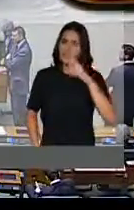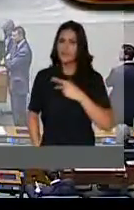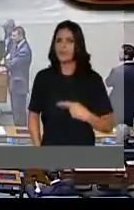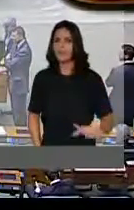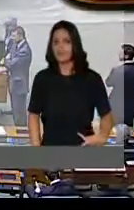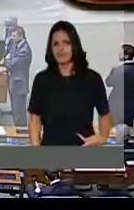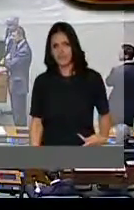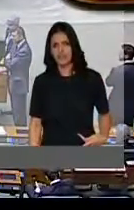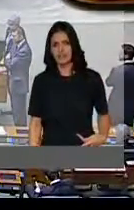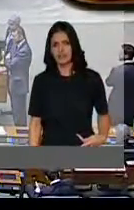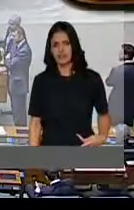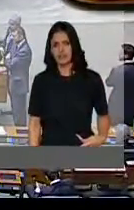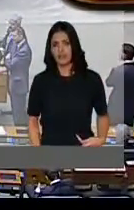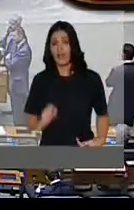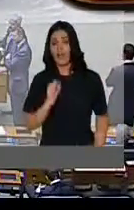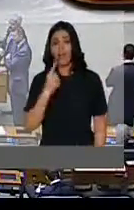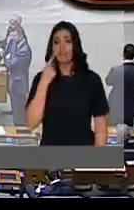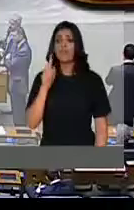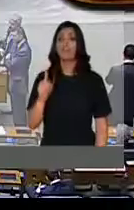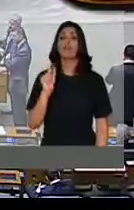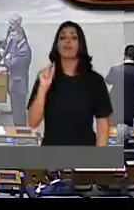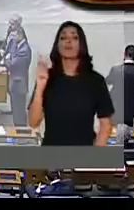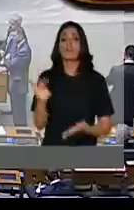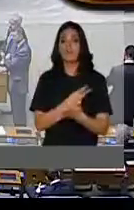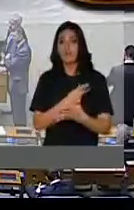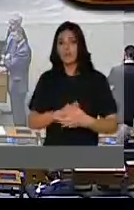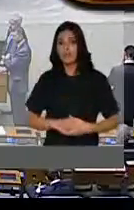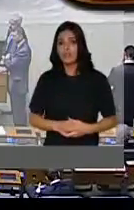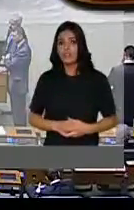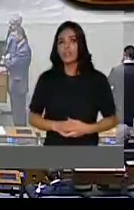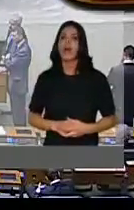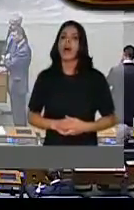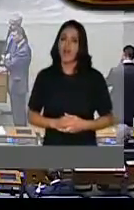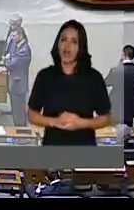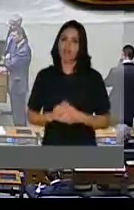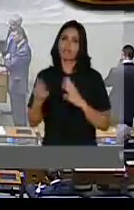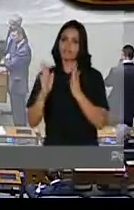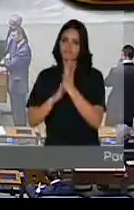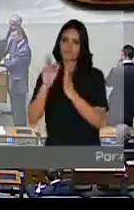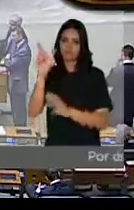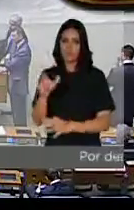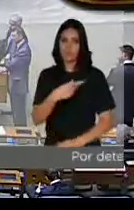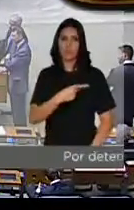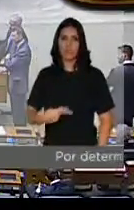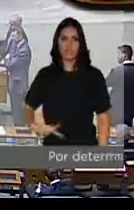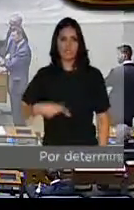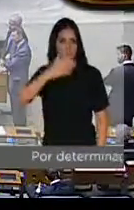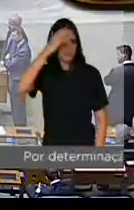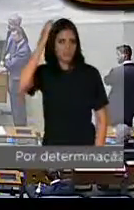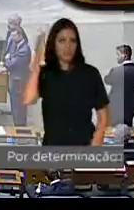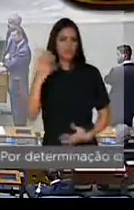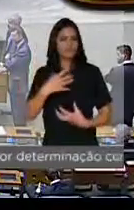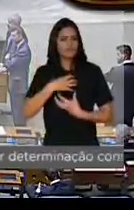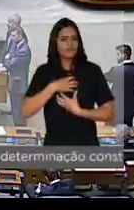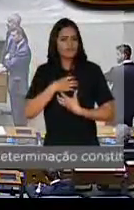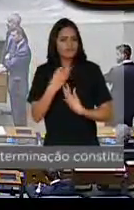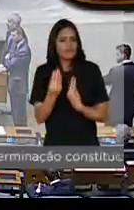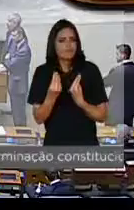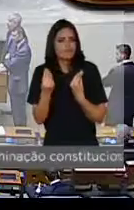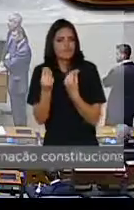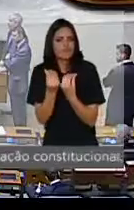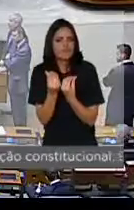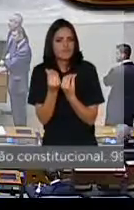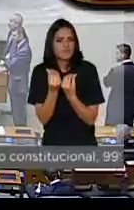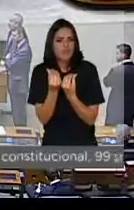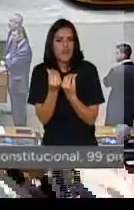quer enxergar. E tirar aqui o mérito do governo do presidente Michel Temer, que teve a sensibilidade que o governo anterior